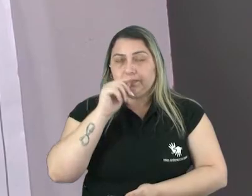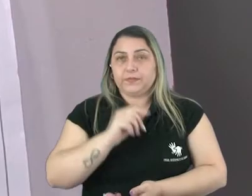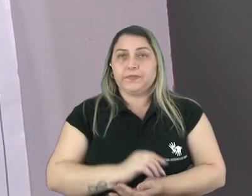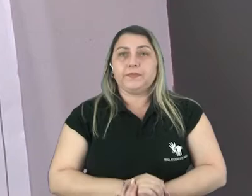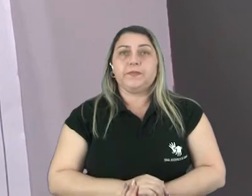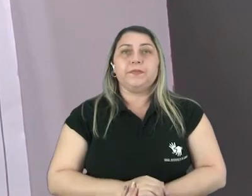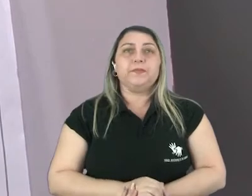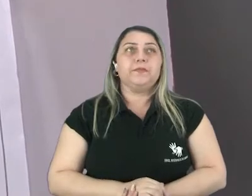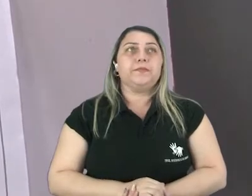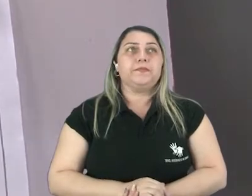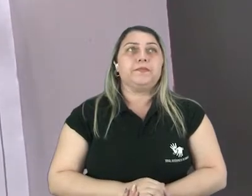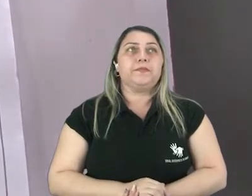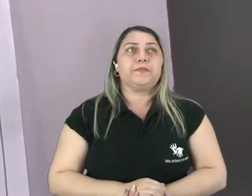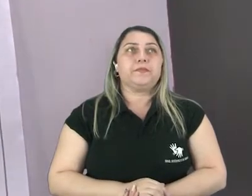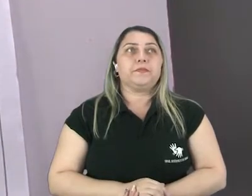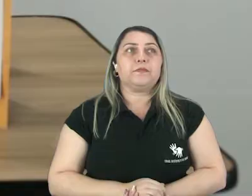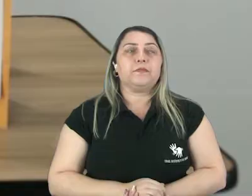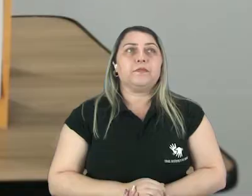metro.